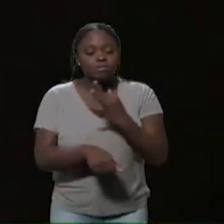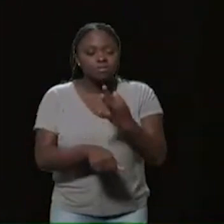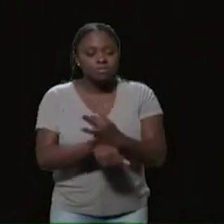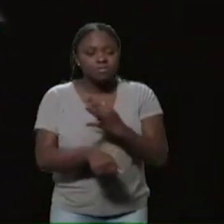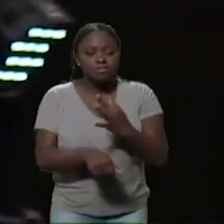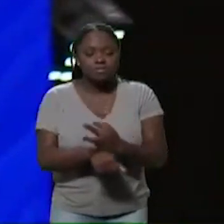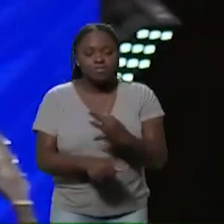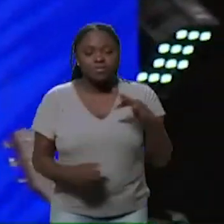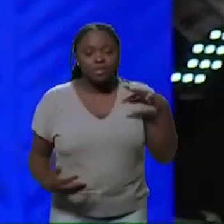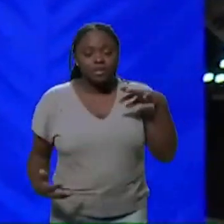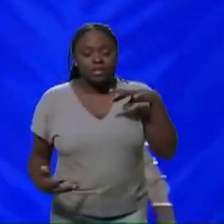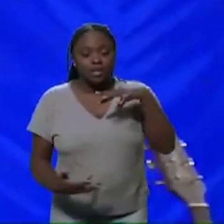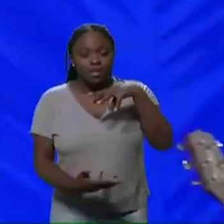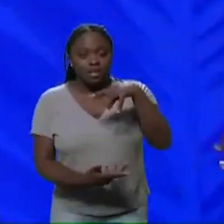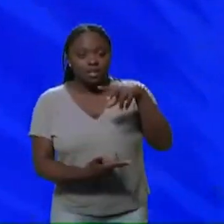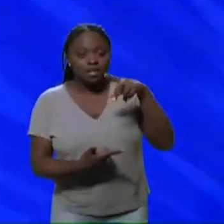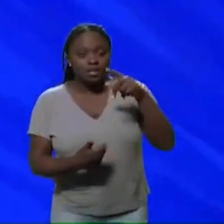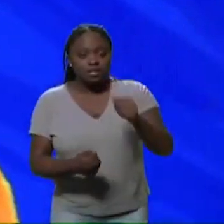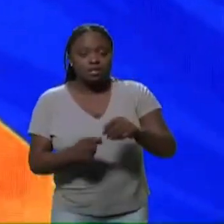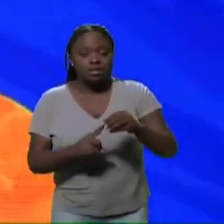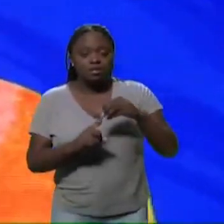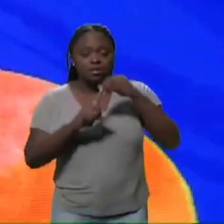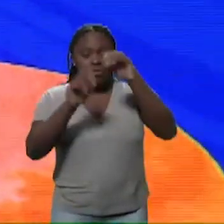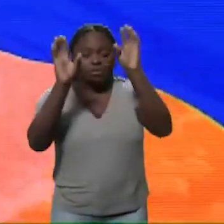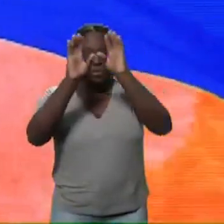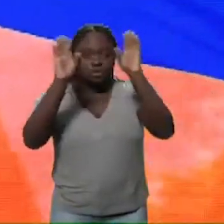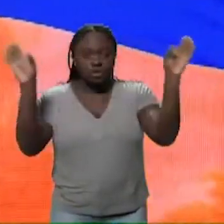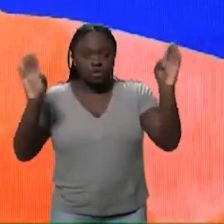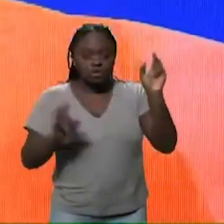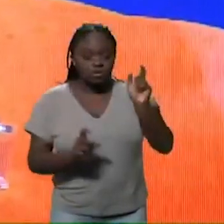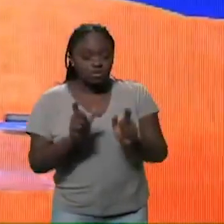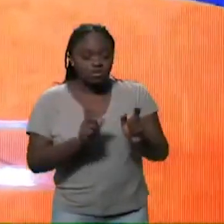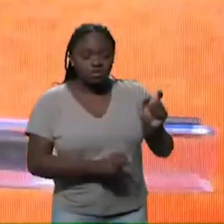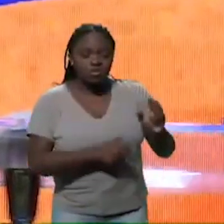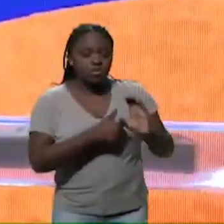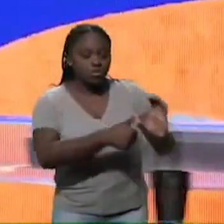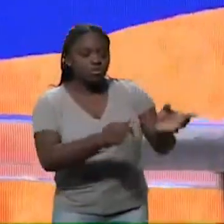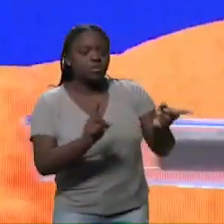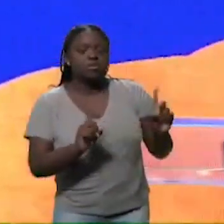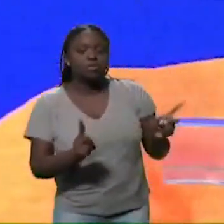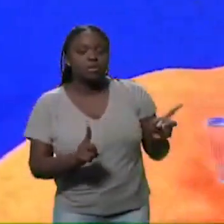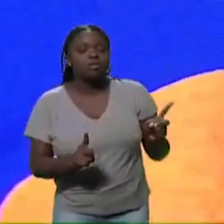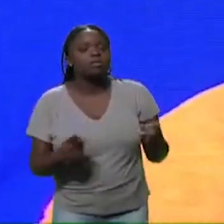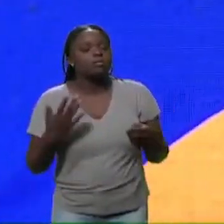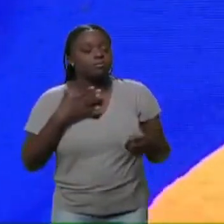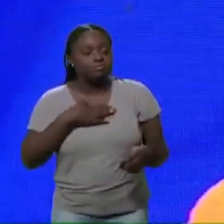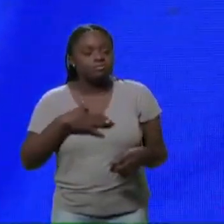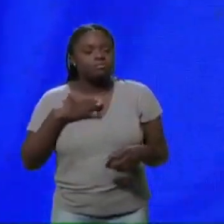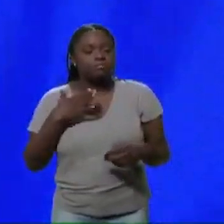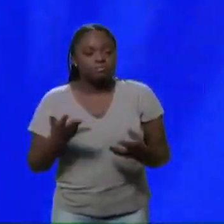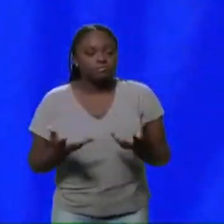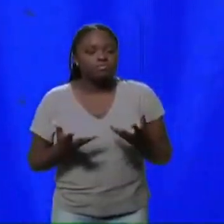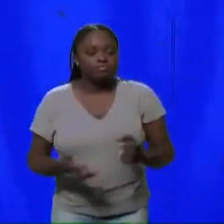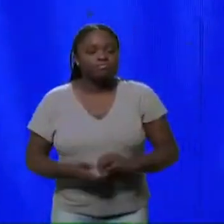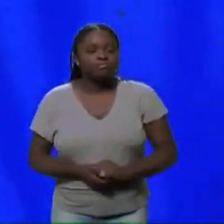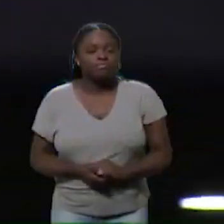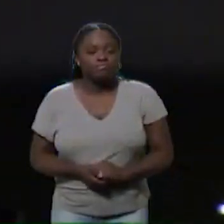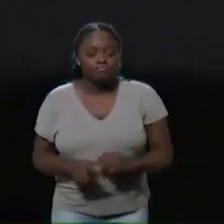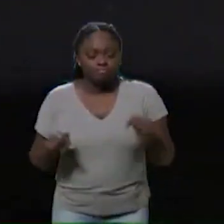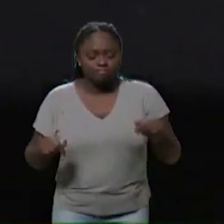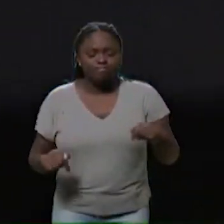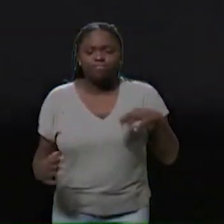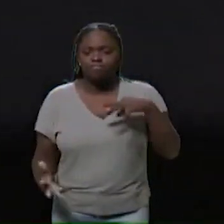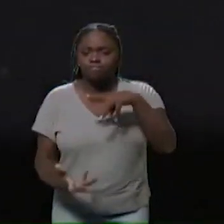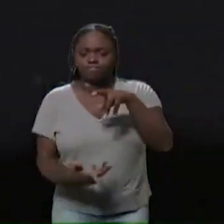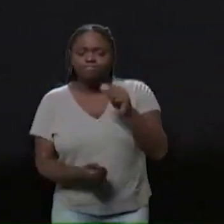o único céu que os não crentes vão curtir. Isso aqui é o melhor que eles vão ter, mas isso aqui é